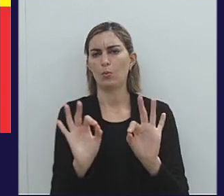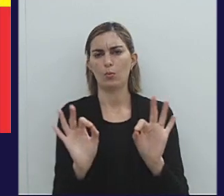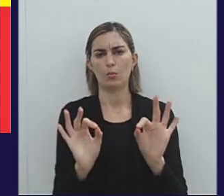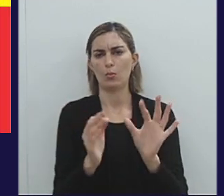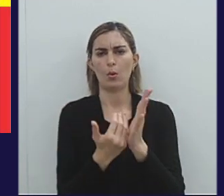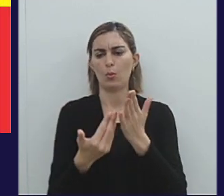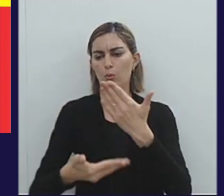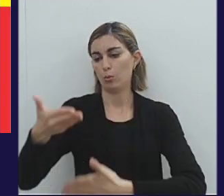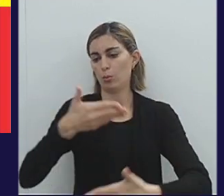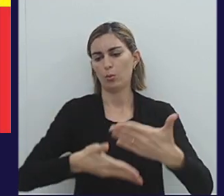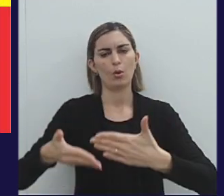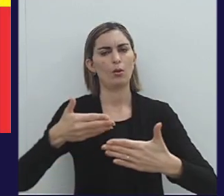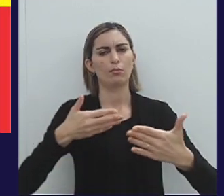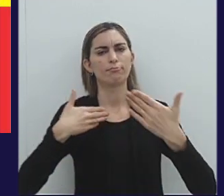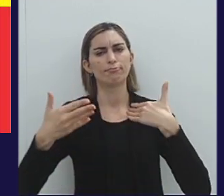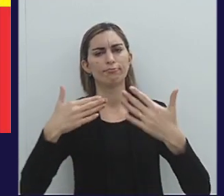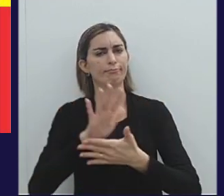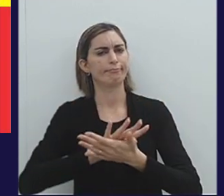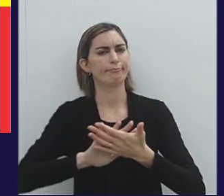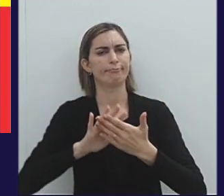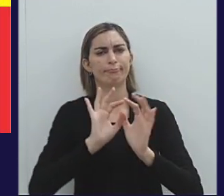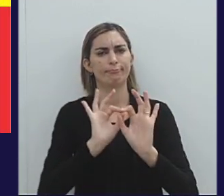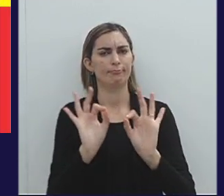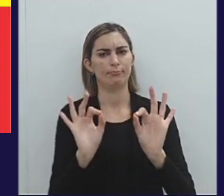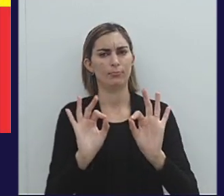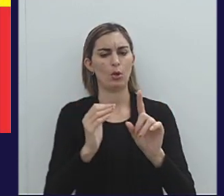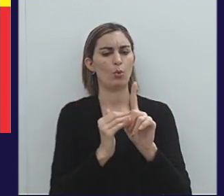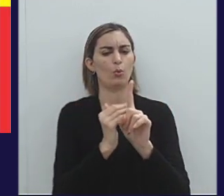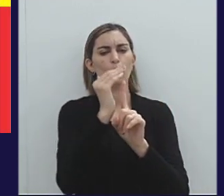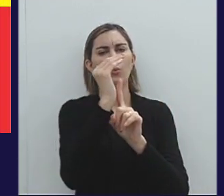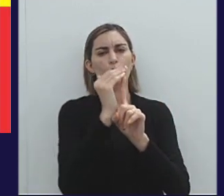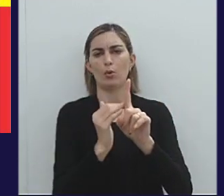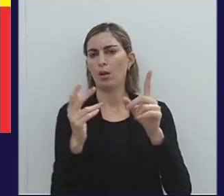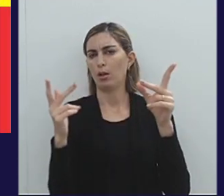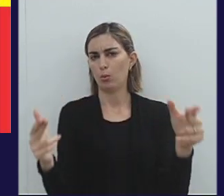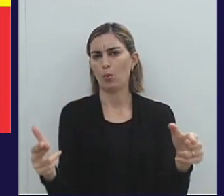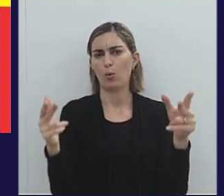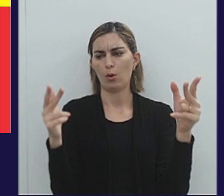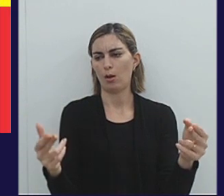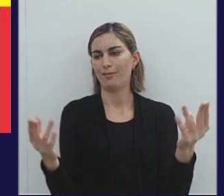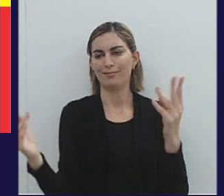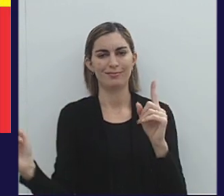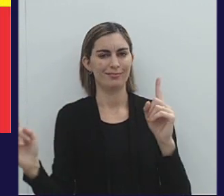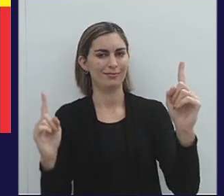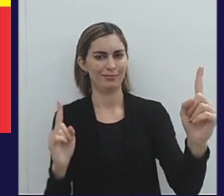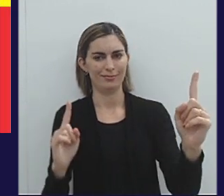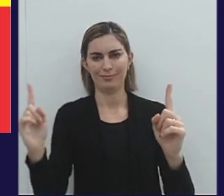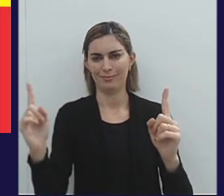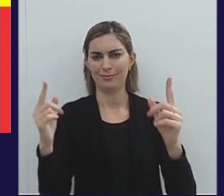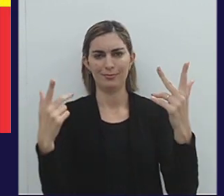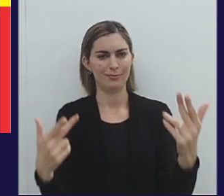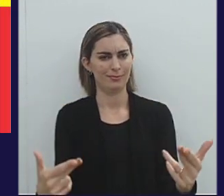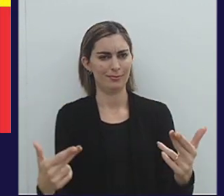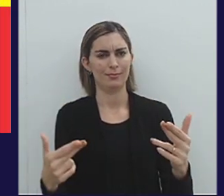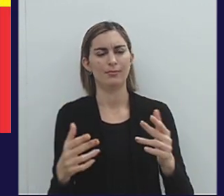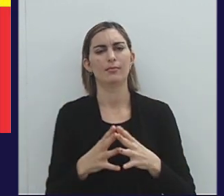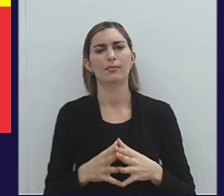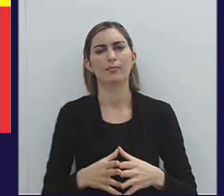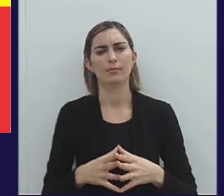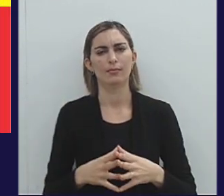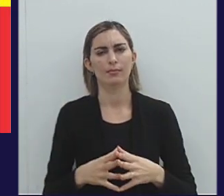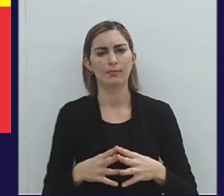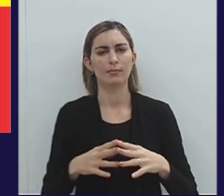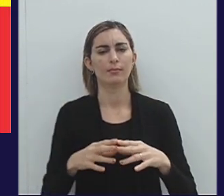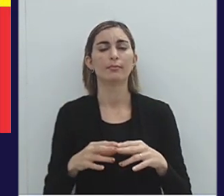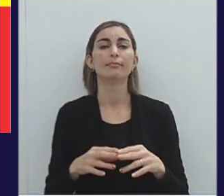realiza mais trocas de calor, uma vez que sua temperatura é exatamente igual à de suas